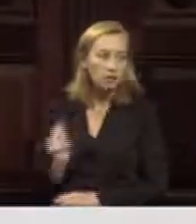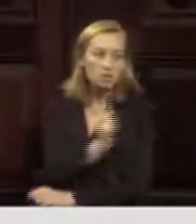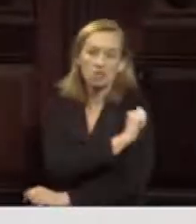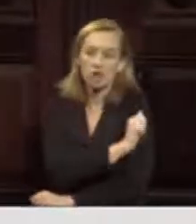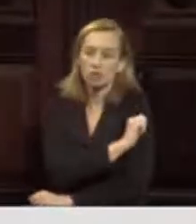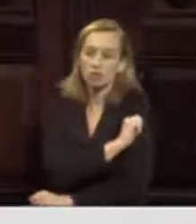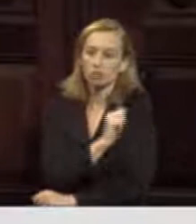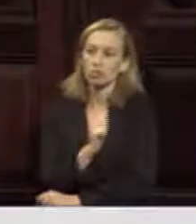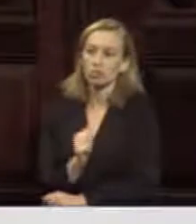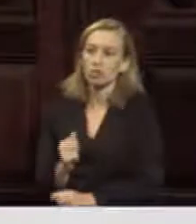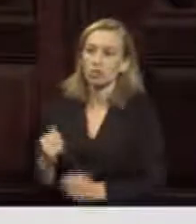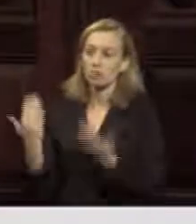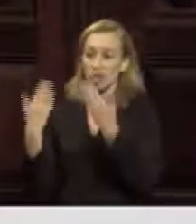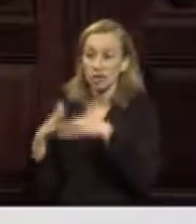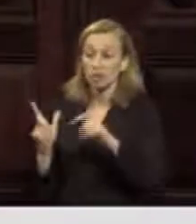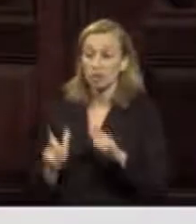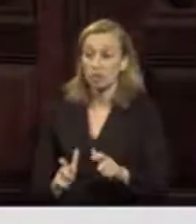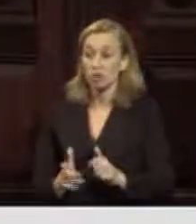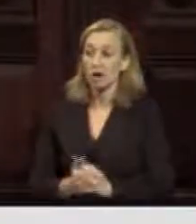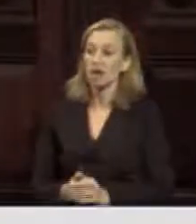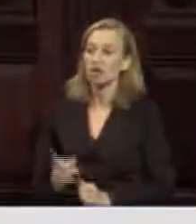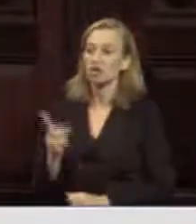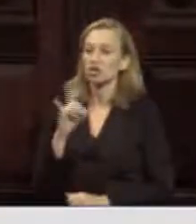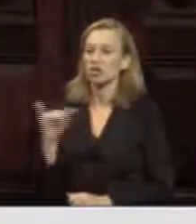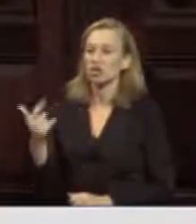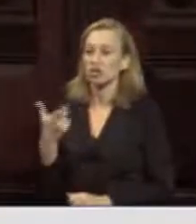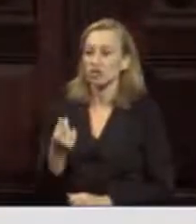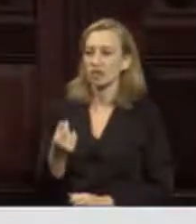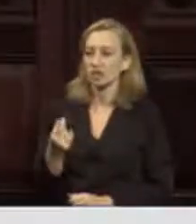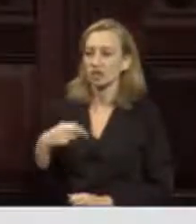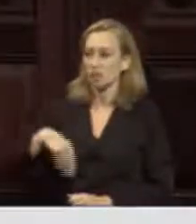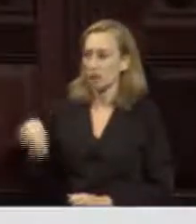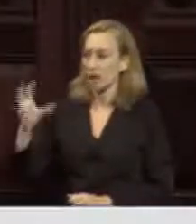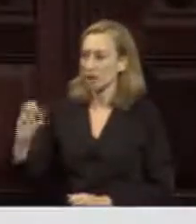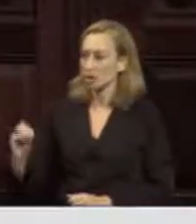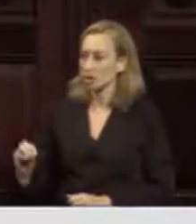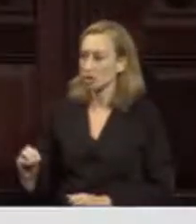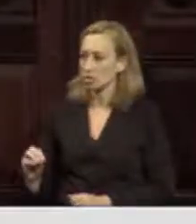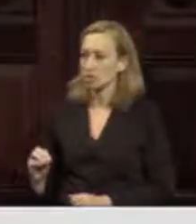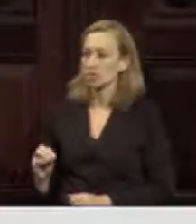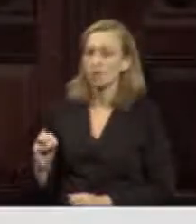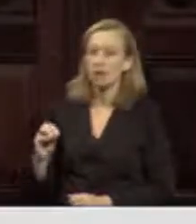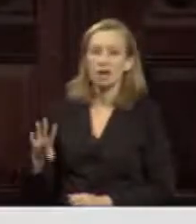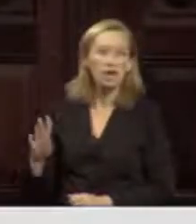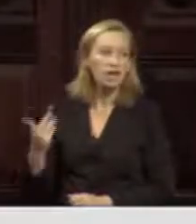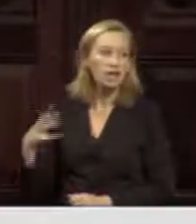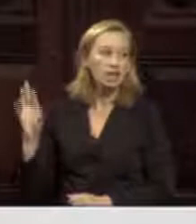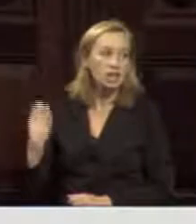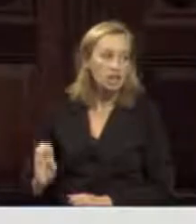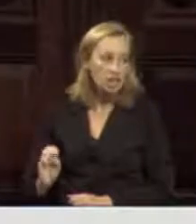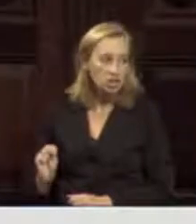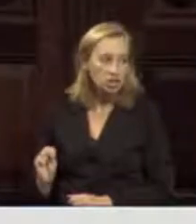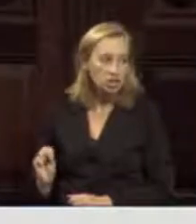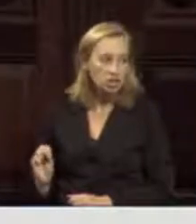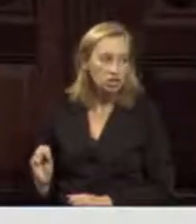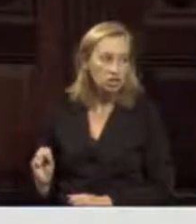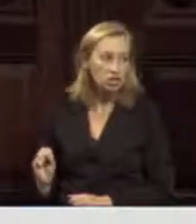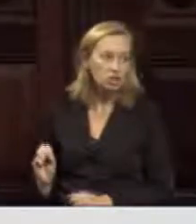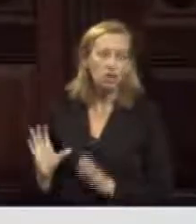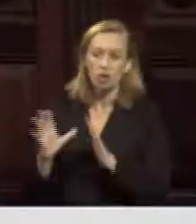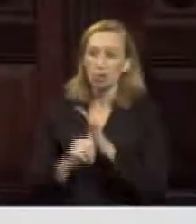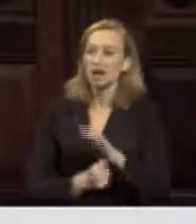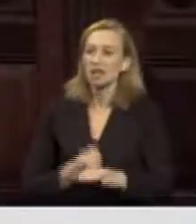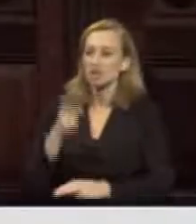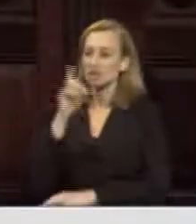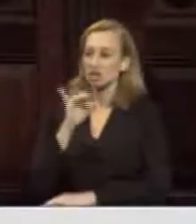para uma reunião. No dia 20 de março, a creche Estrela do Céu foi assaltada à luz do dia e os servidores